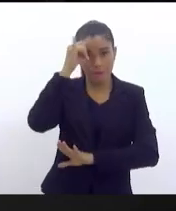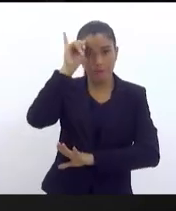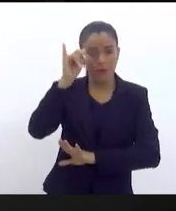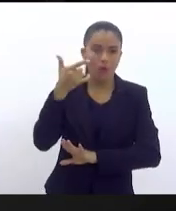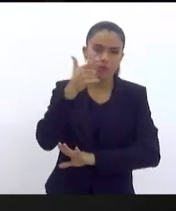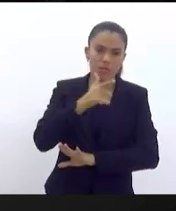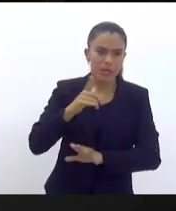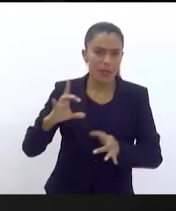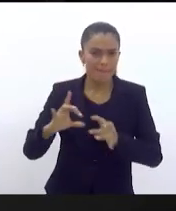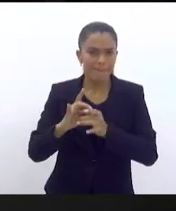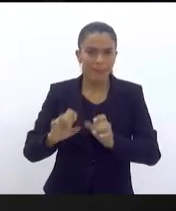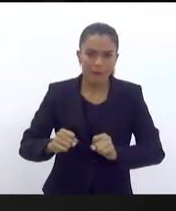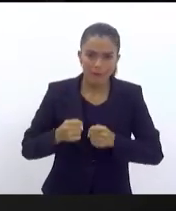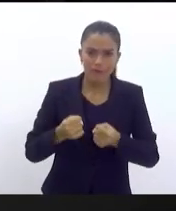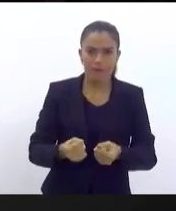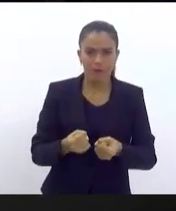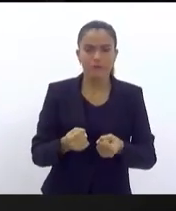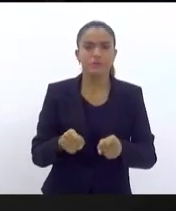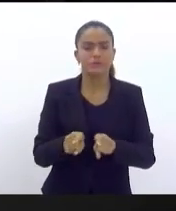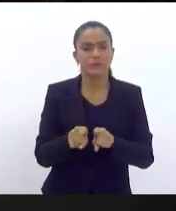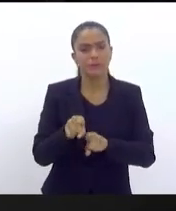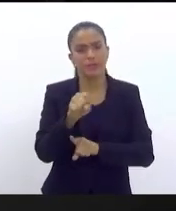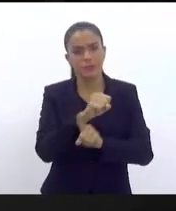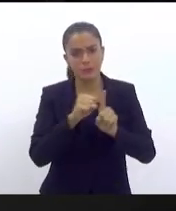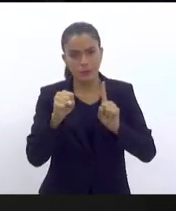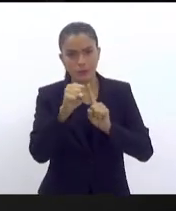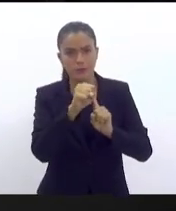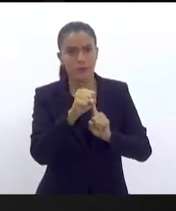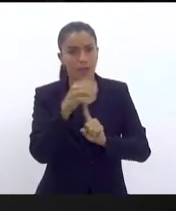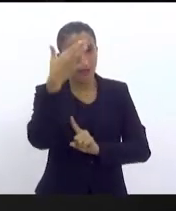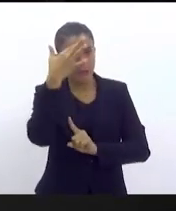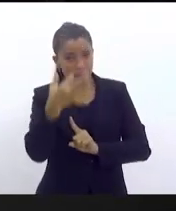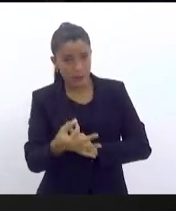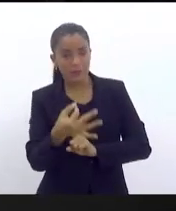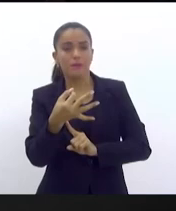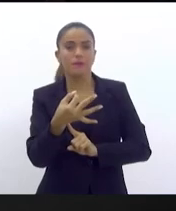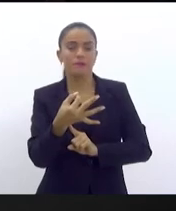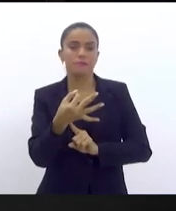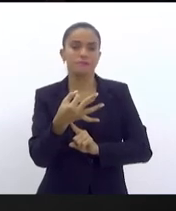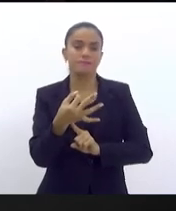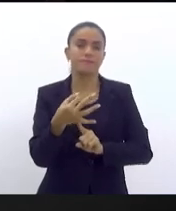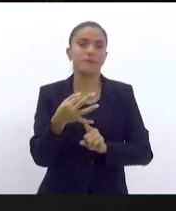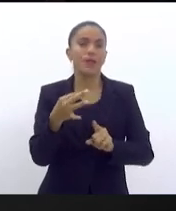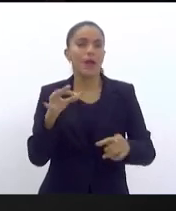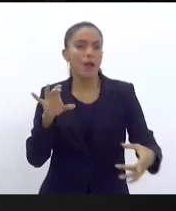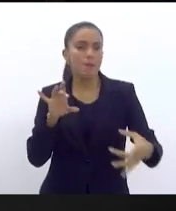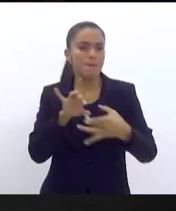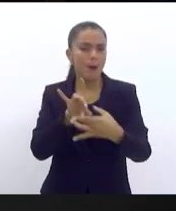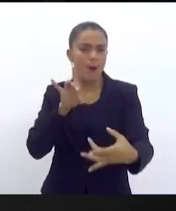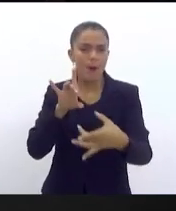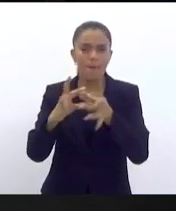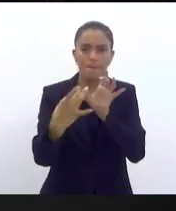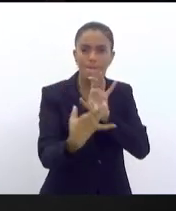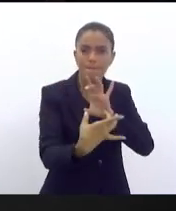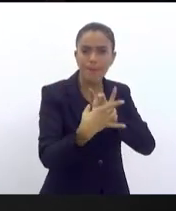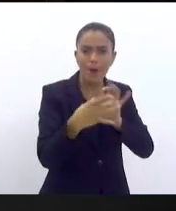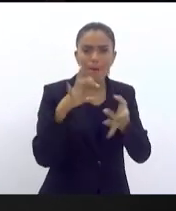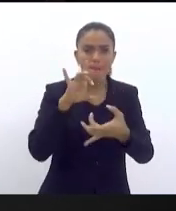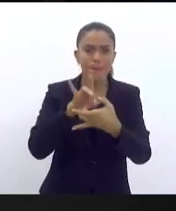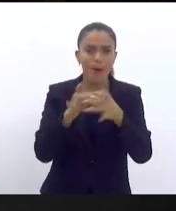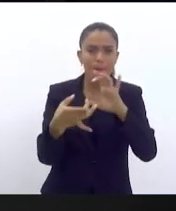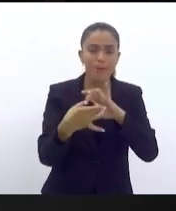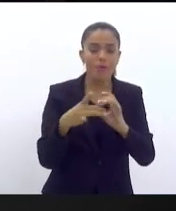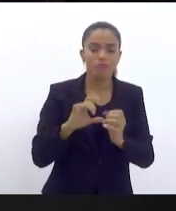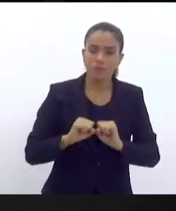e fazer com que a sociedade vem entender e compreender a junção de esforços em combater e